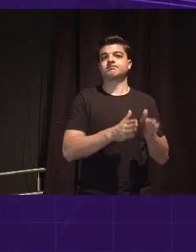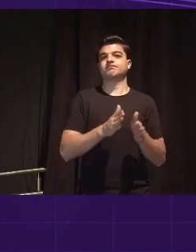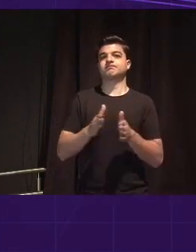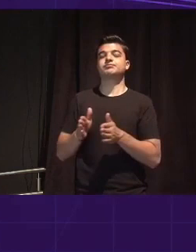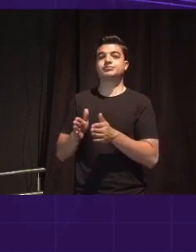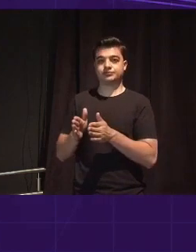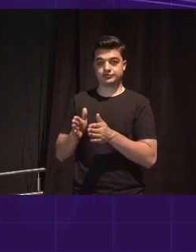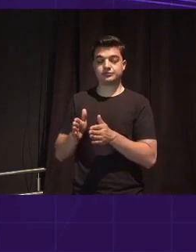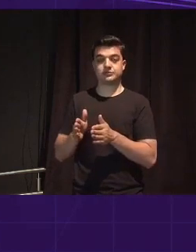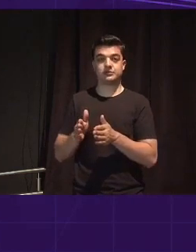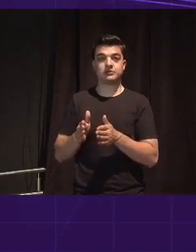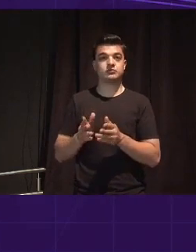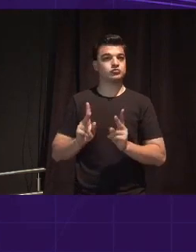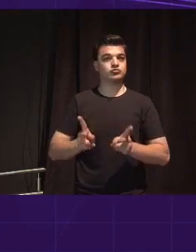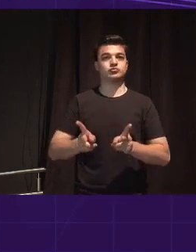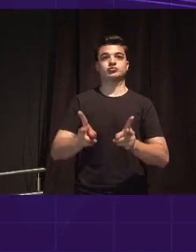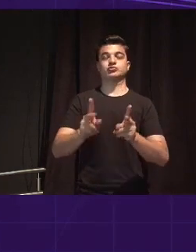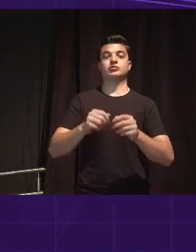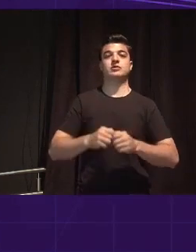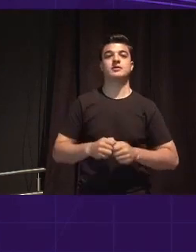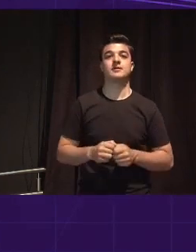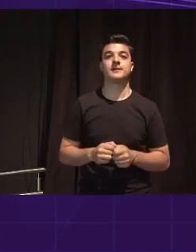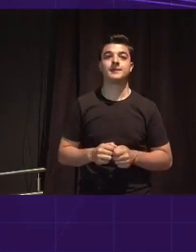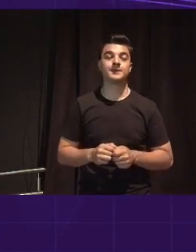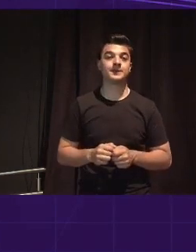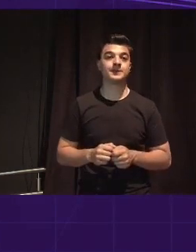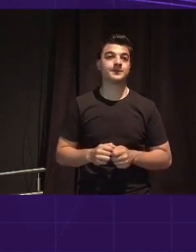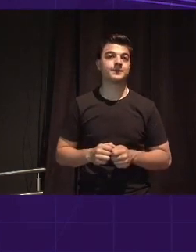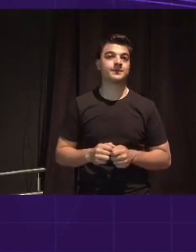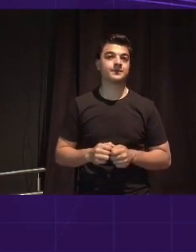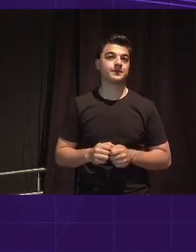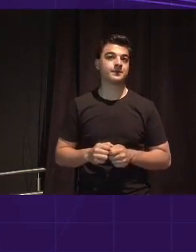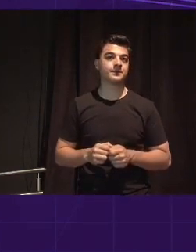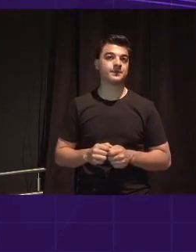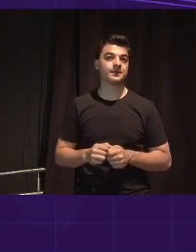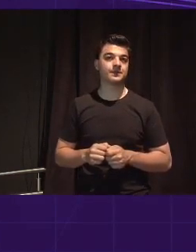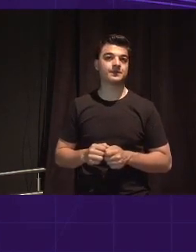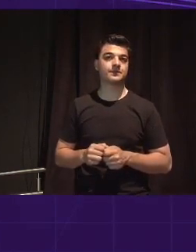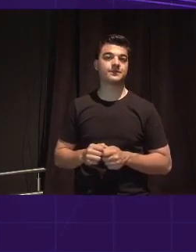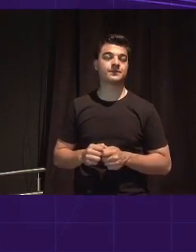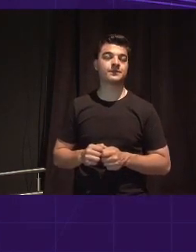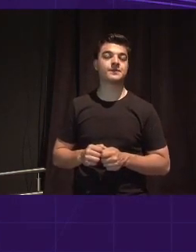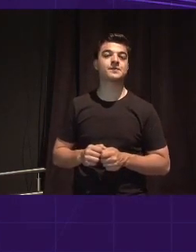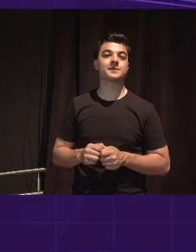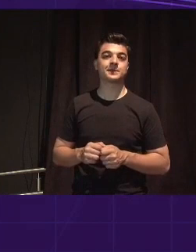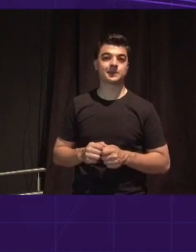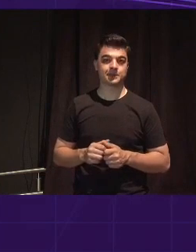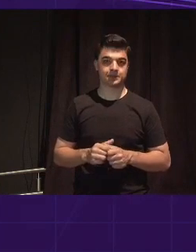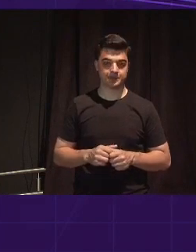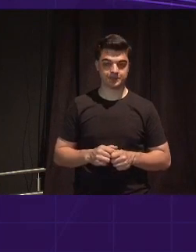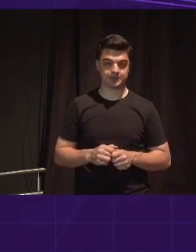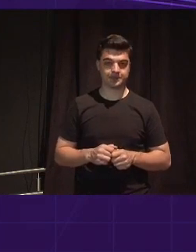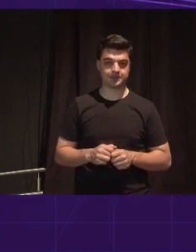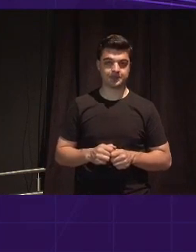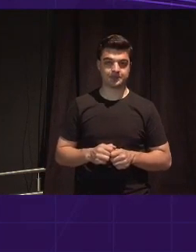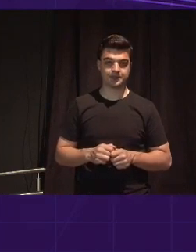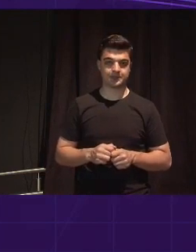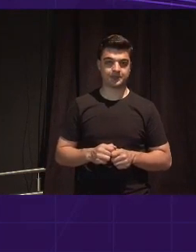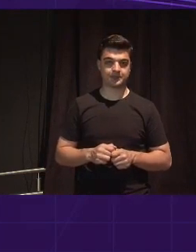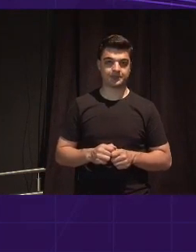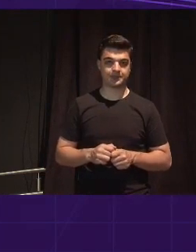liberação, a gente continuou fazendo o Product Team Health Check, que é um health check de saúde dos times que a gente faz, né? E a gente começou